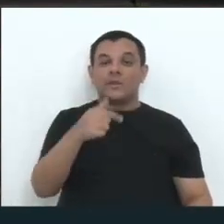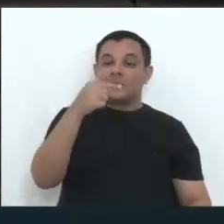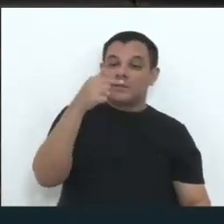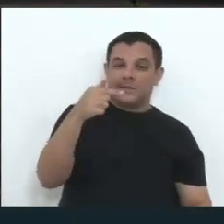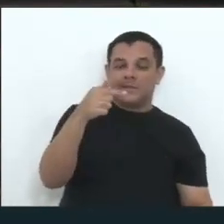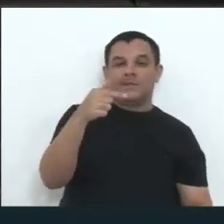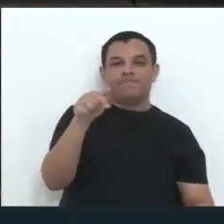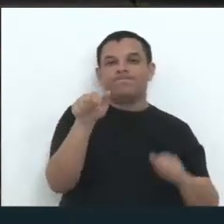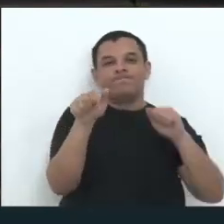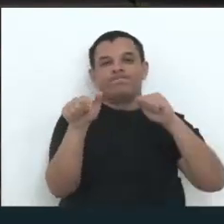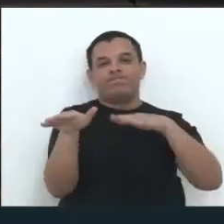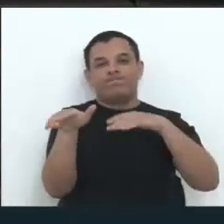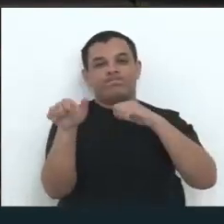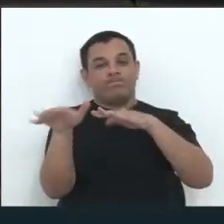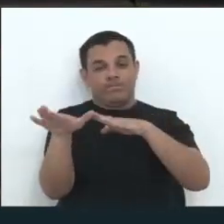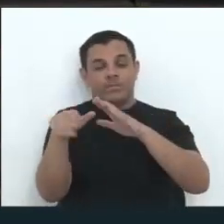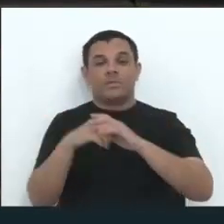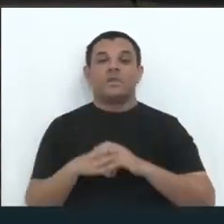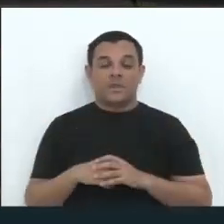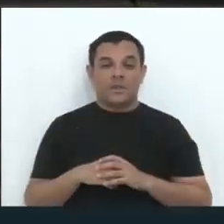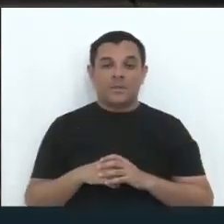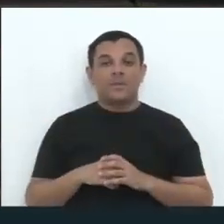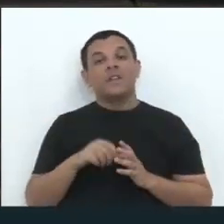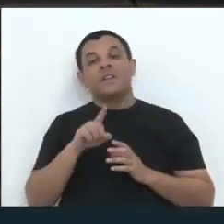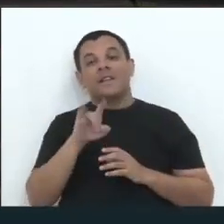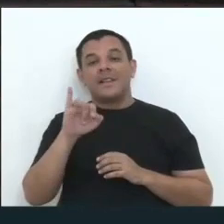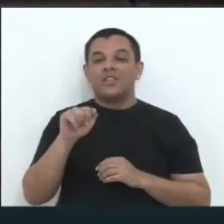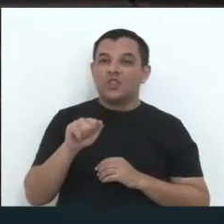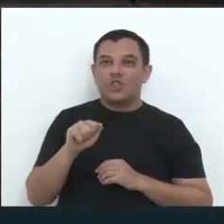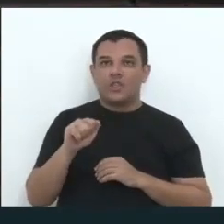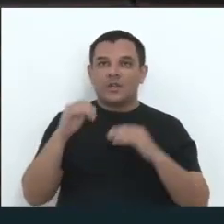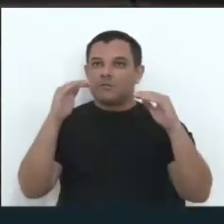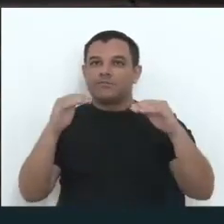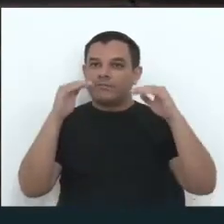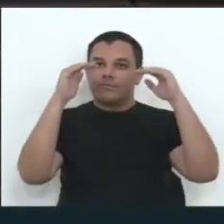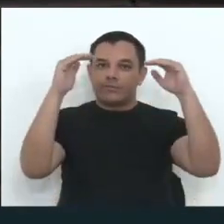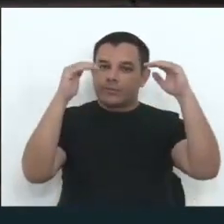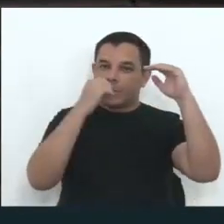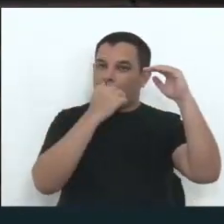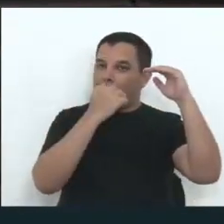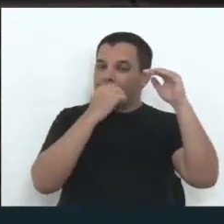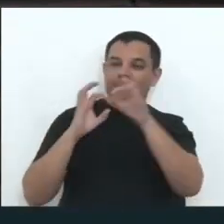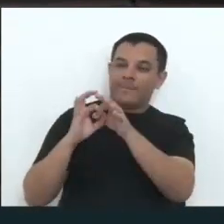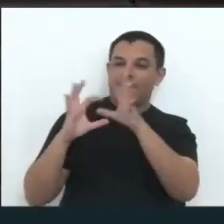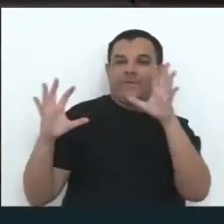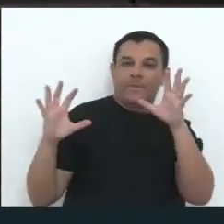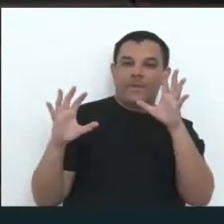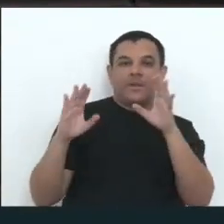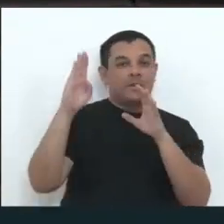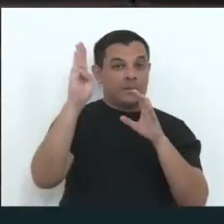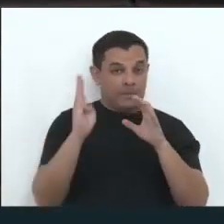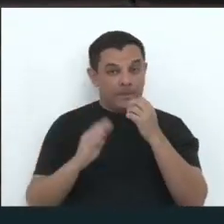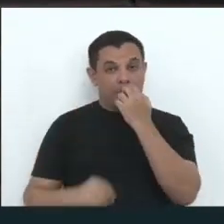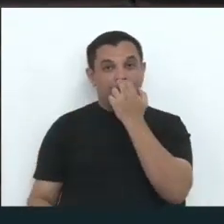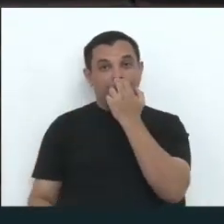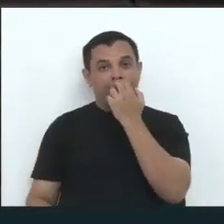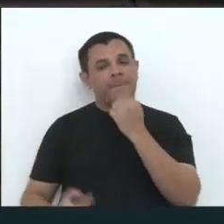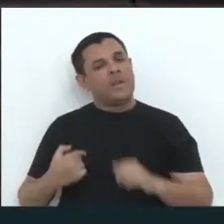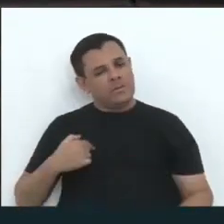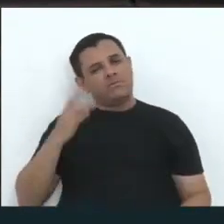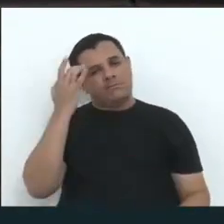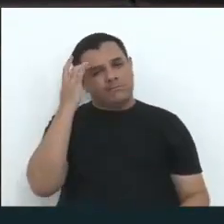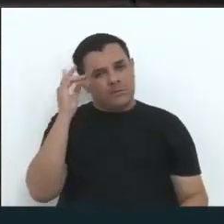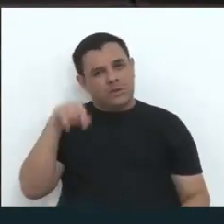setembro, independência, soberania. Eu considero que é uma data